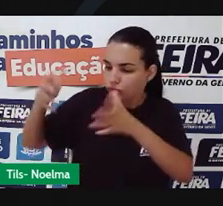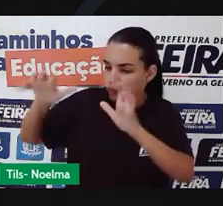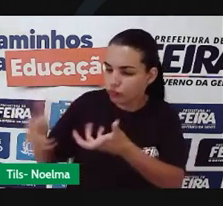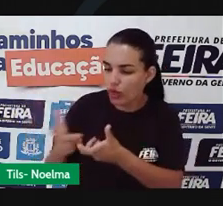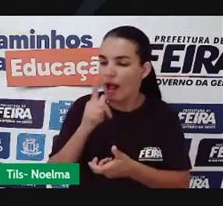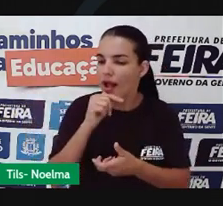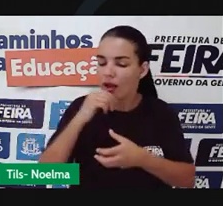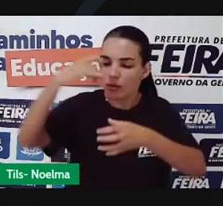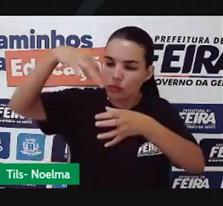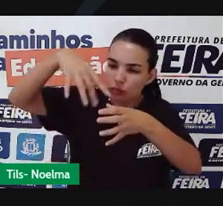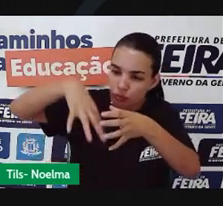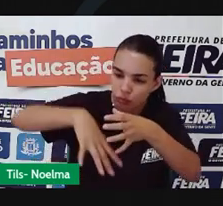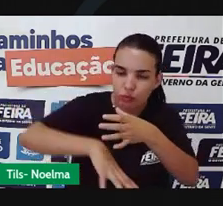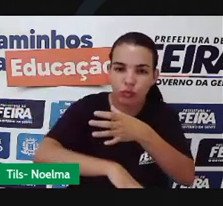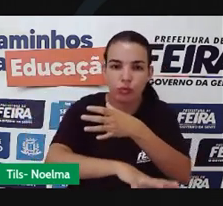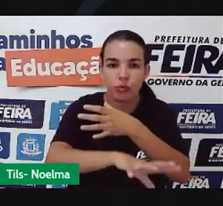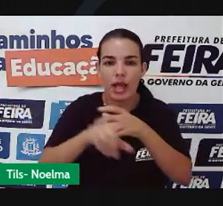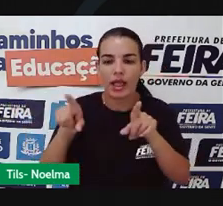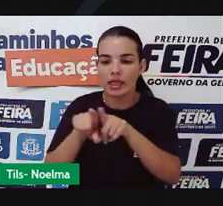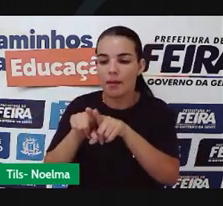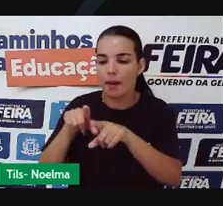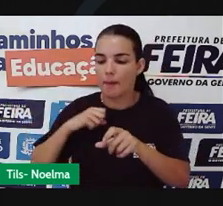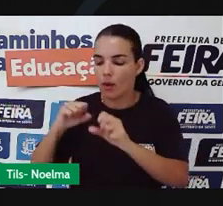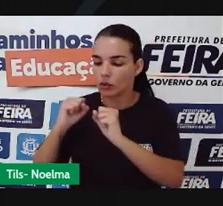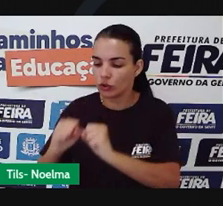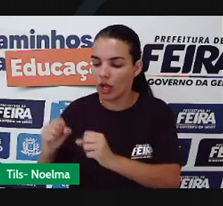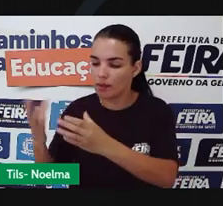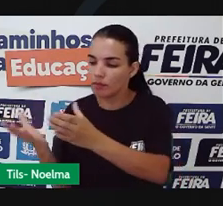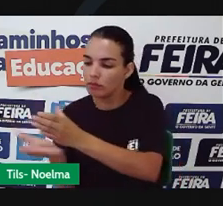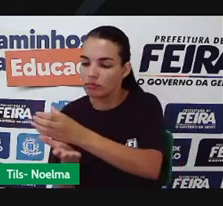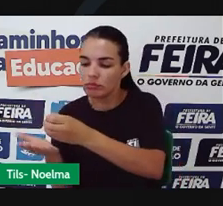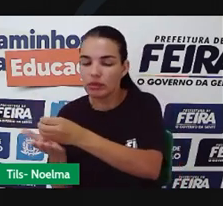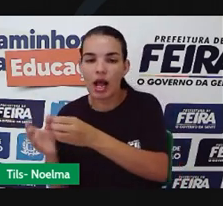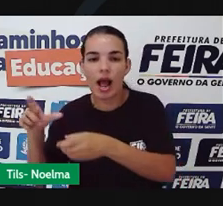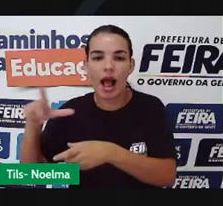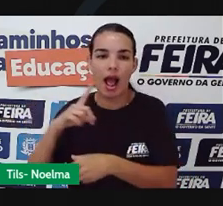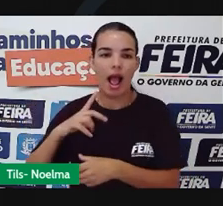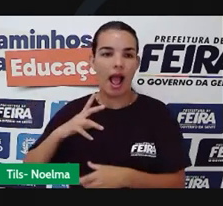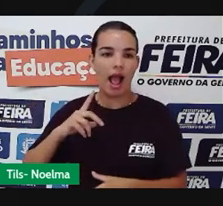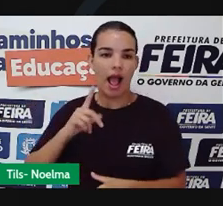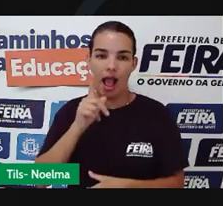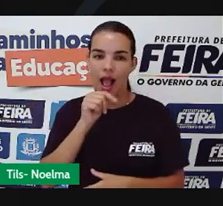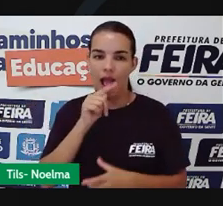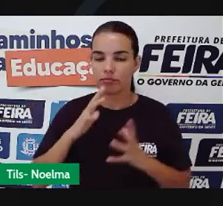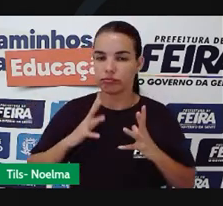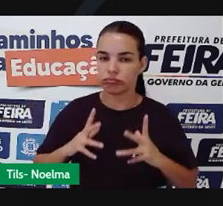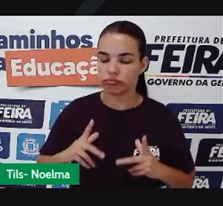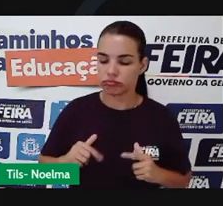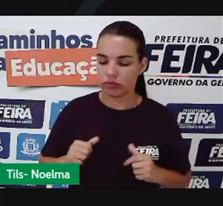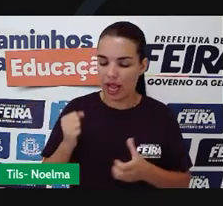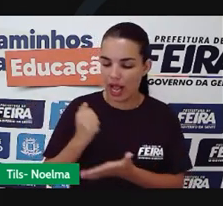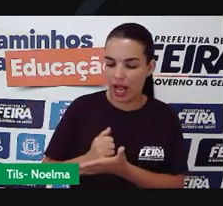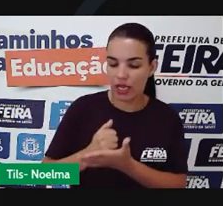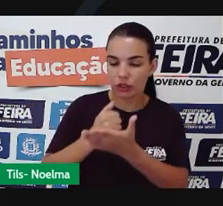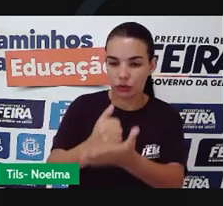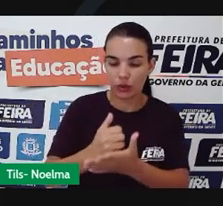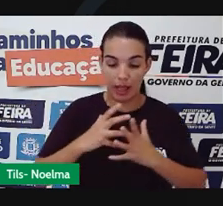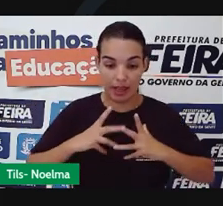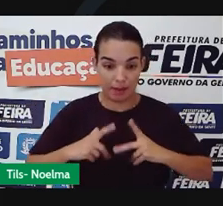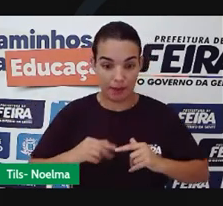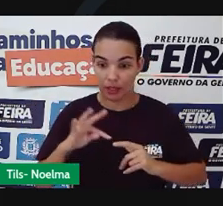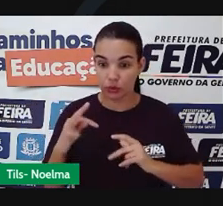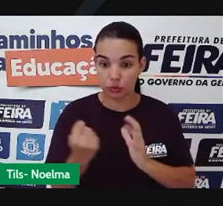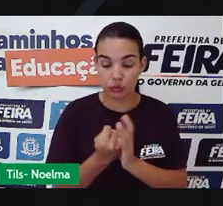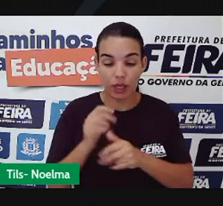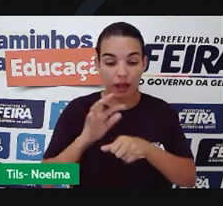Água corrente além de deixá-los de molho em solução de água com água sanitária ajudam a eliminar os microrganismos que podem